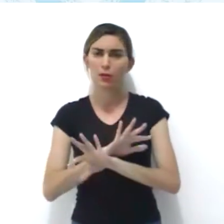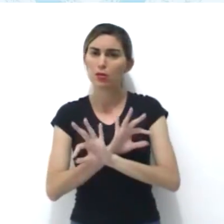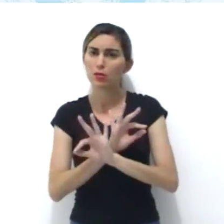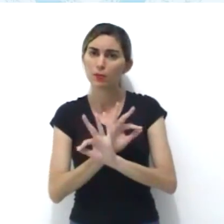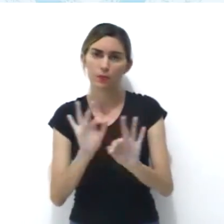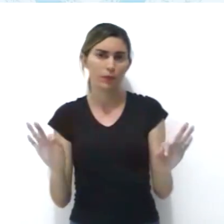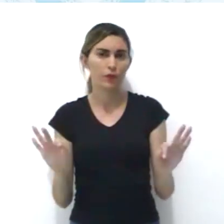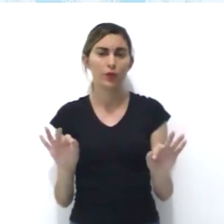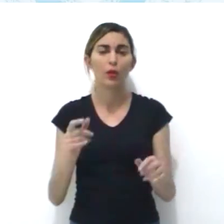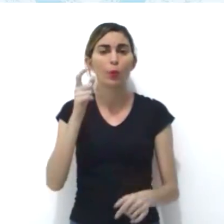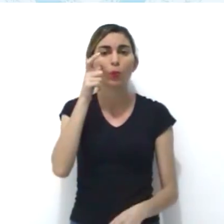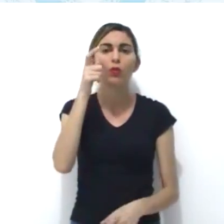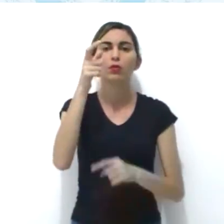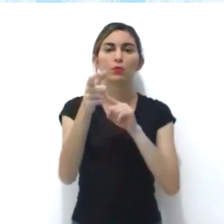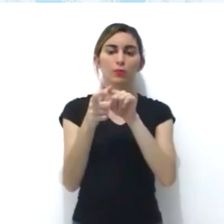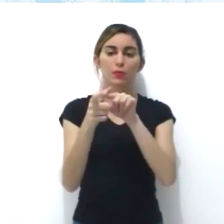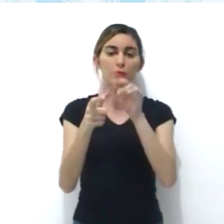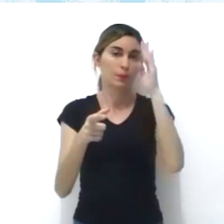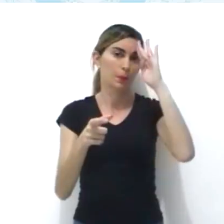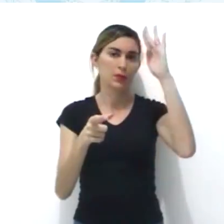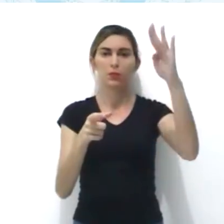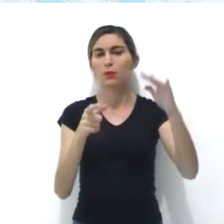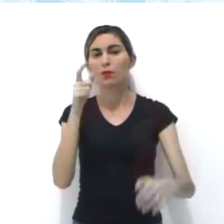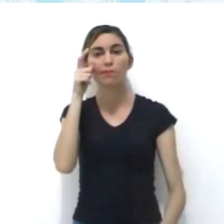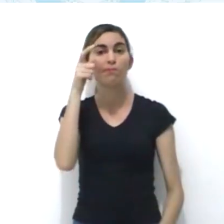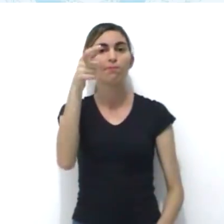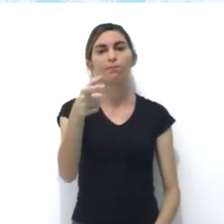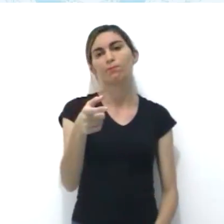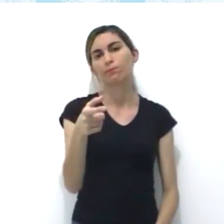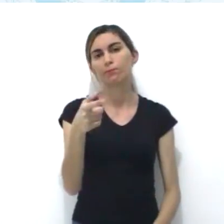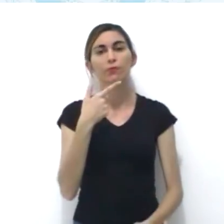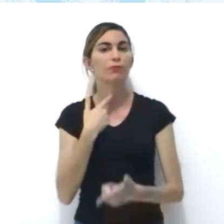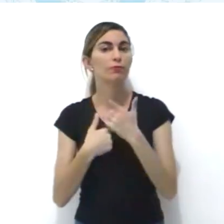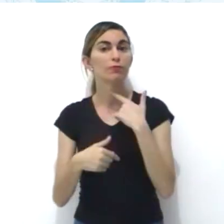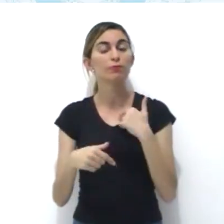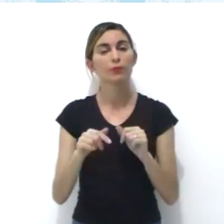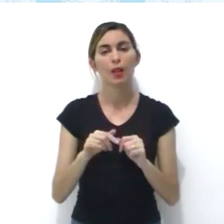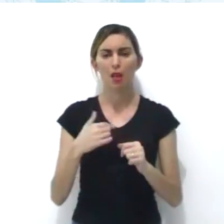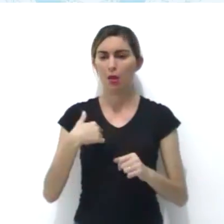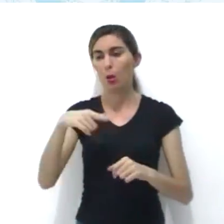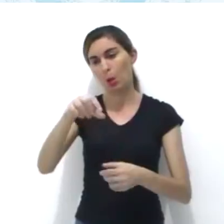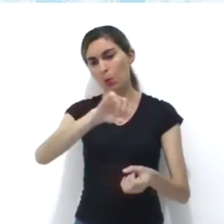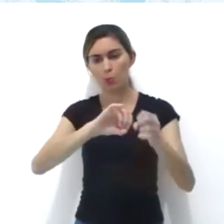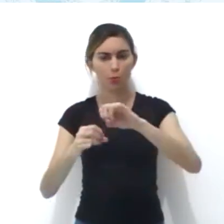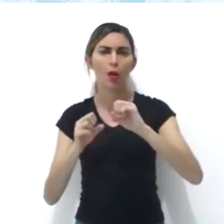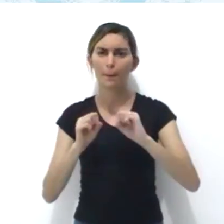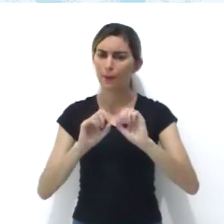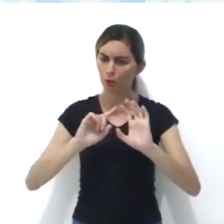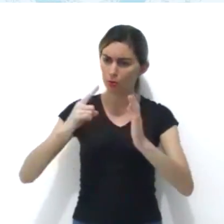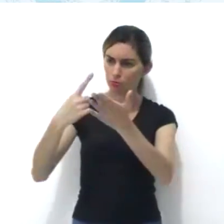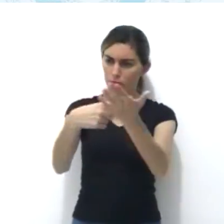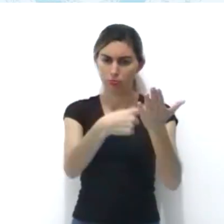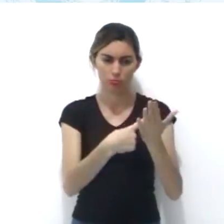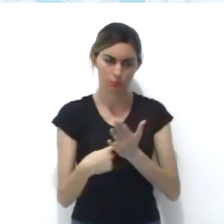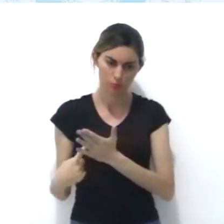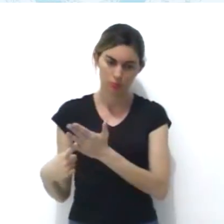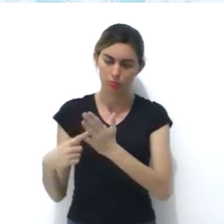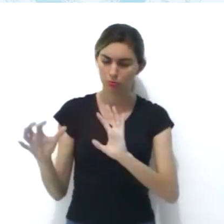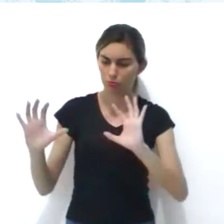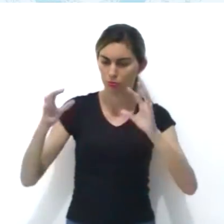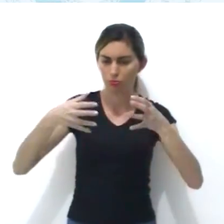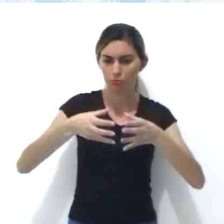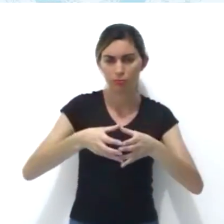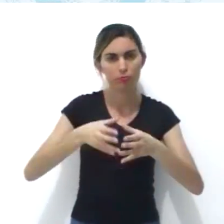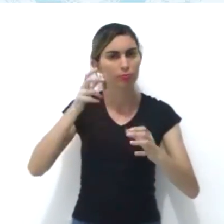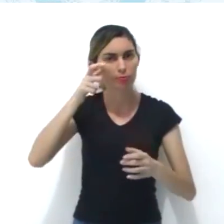mim é o essencial, o interesse em querer fazer. Minha escola não tem laboratório, mas eu posso me reunir com os meus